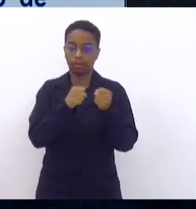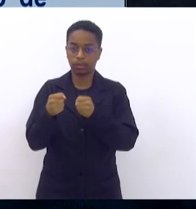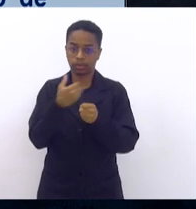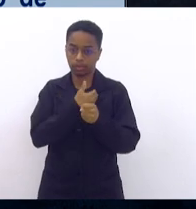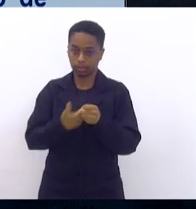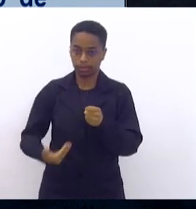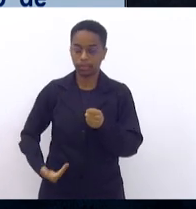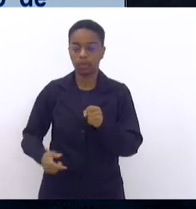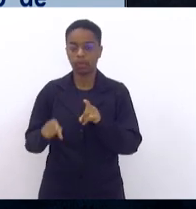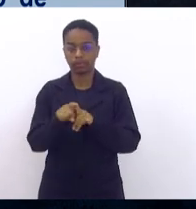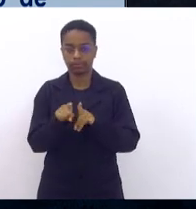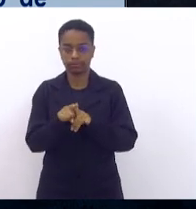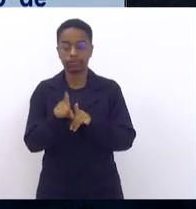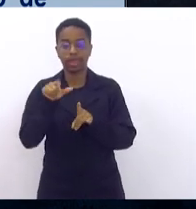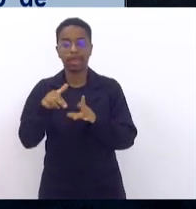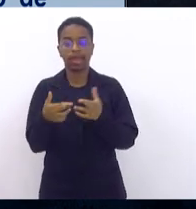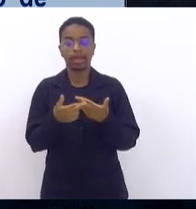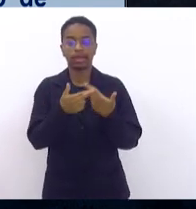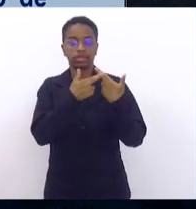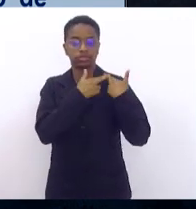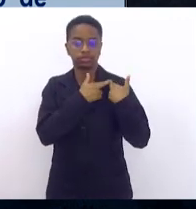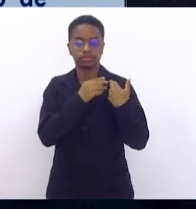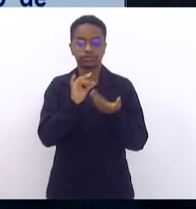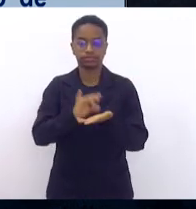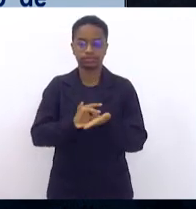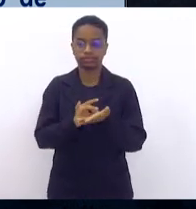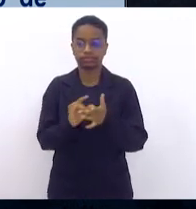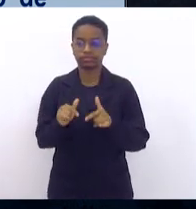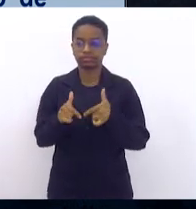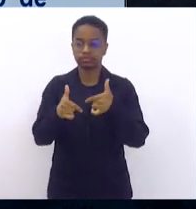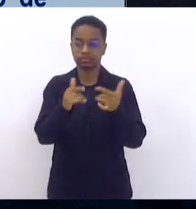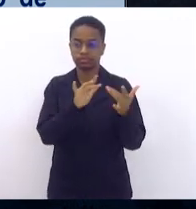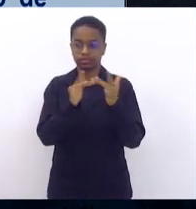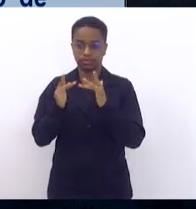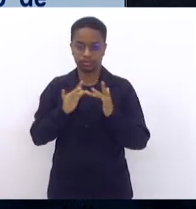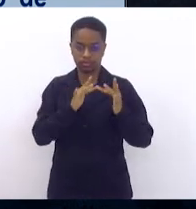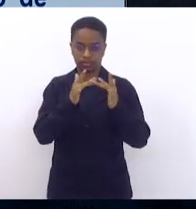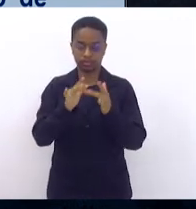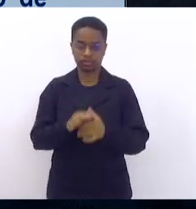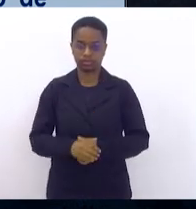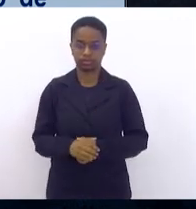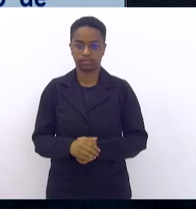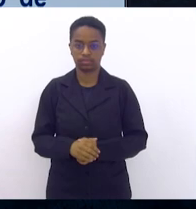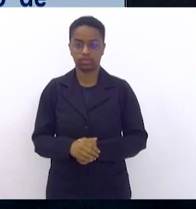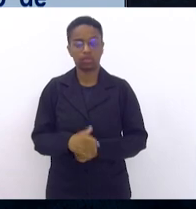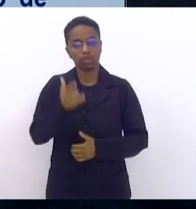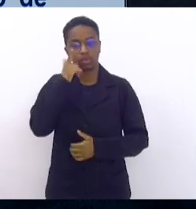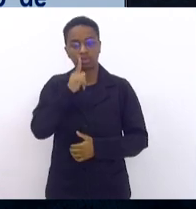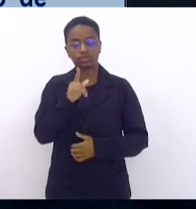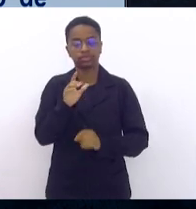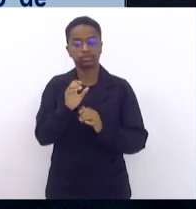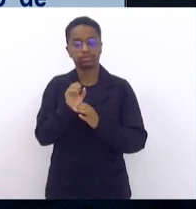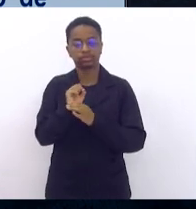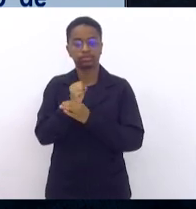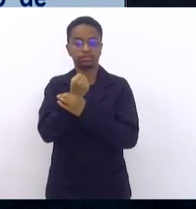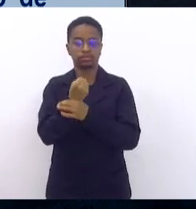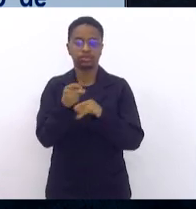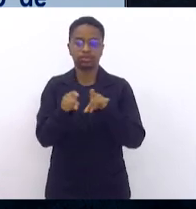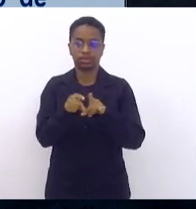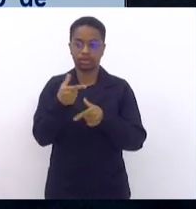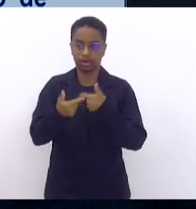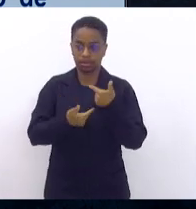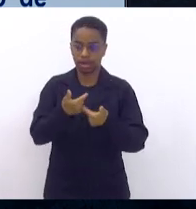poder público que é o responsável por fazer essa articulação né de garantia sobretudo de trabalho e renda